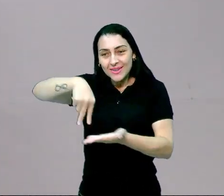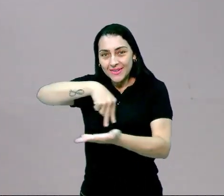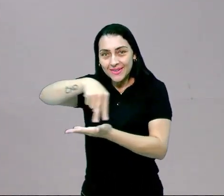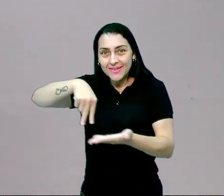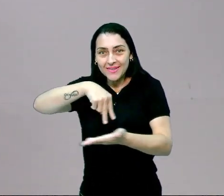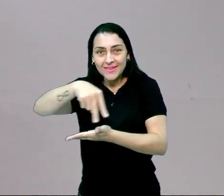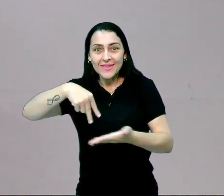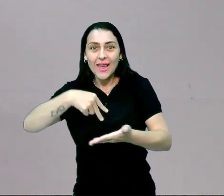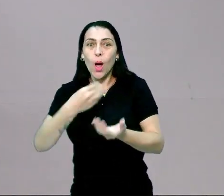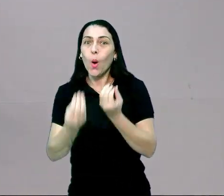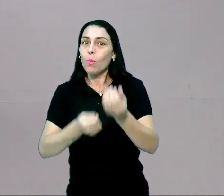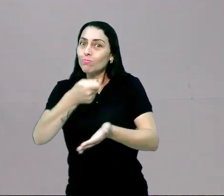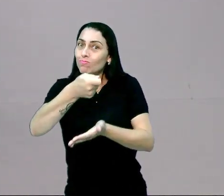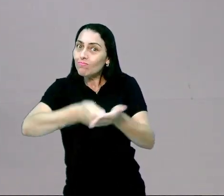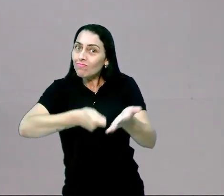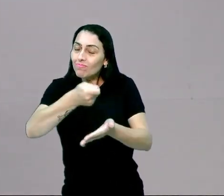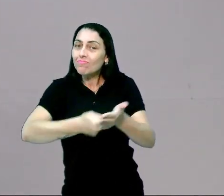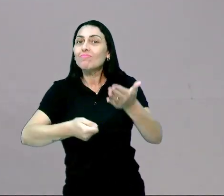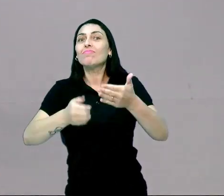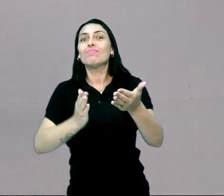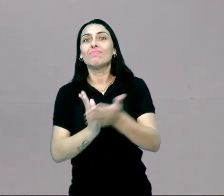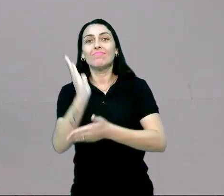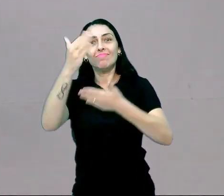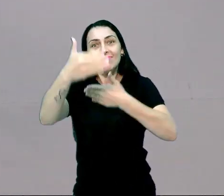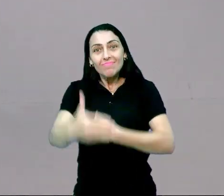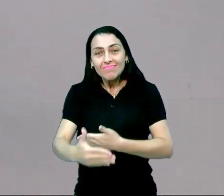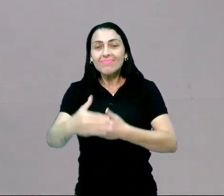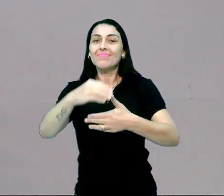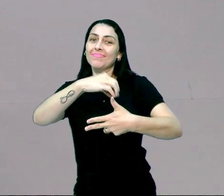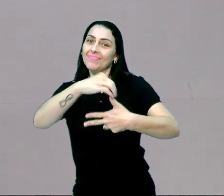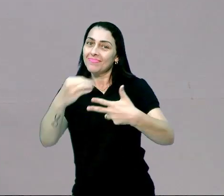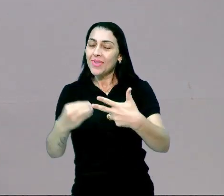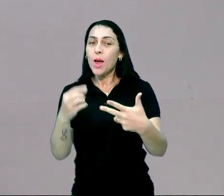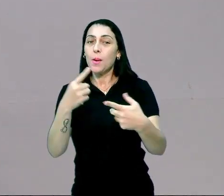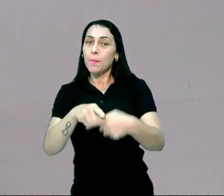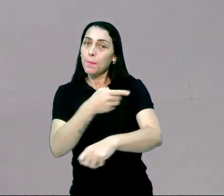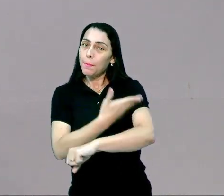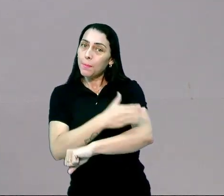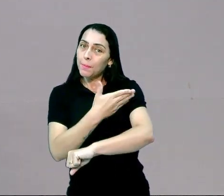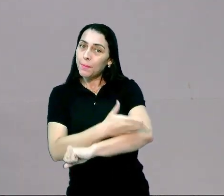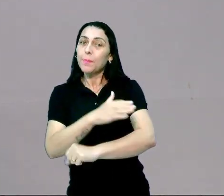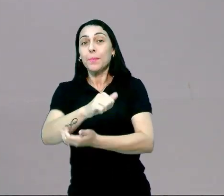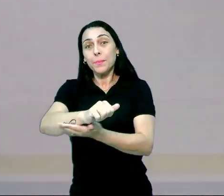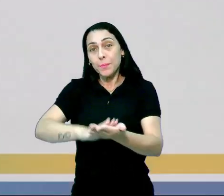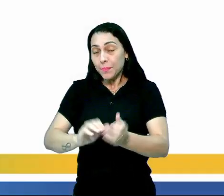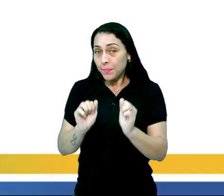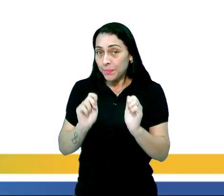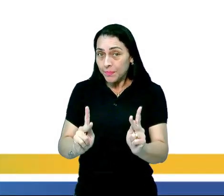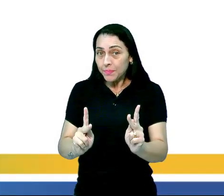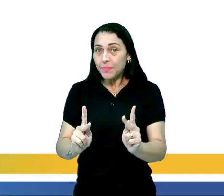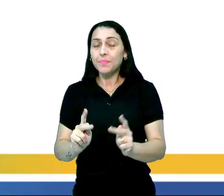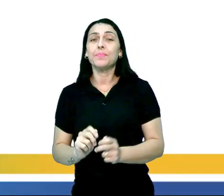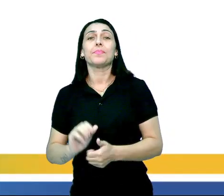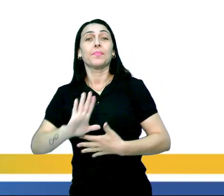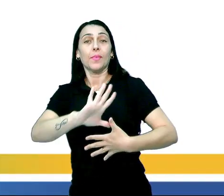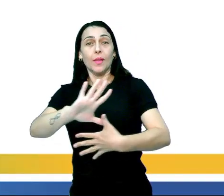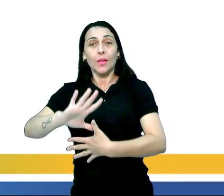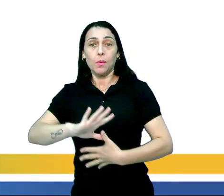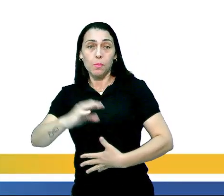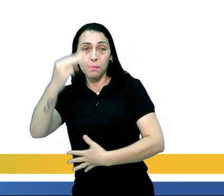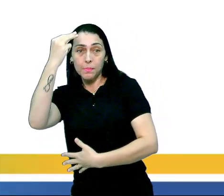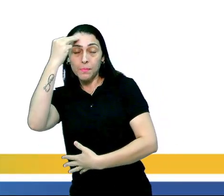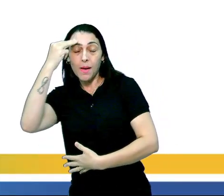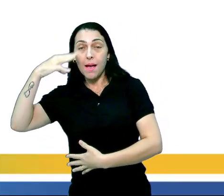efetivamente, como pode ser cobrado no Enem, como a gente pode incorporar essa prática, porque agora é hora de exercitar, beleza? Então, vamos só recapitular